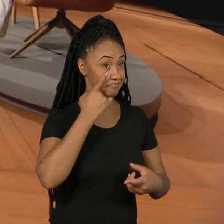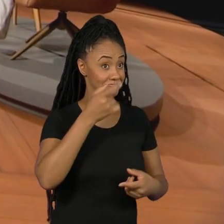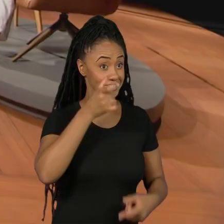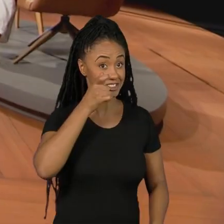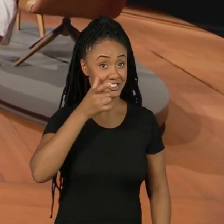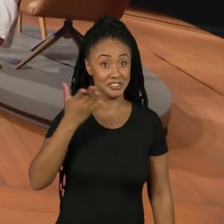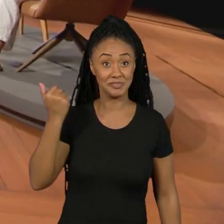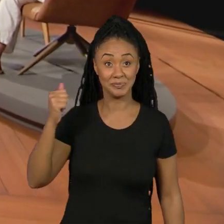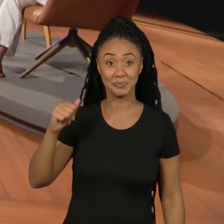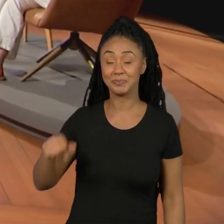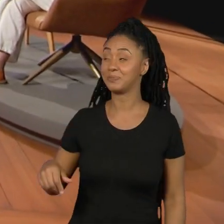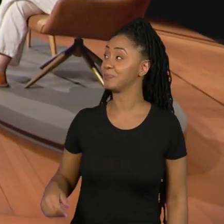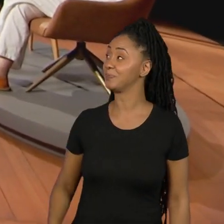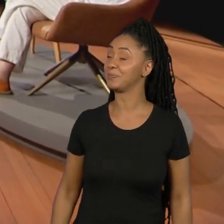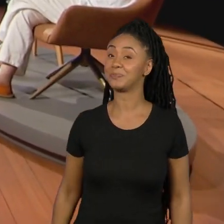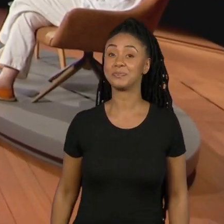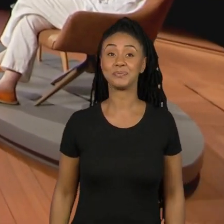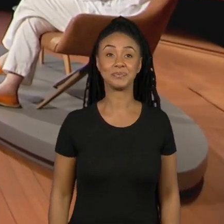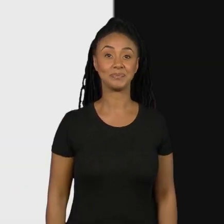Vamos ver.